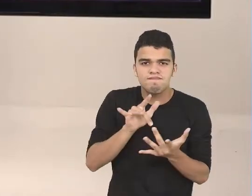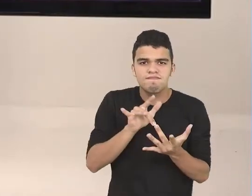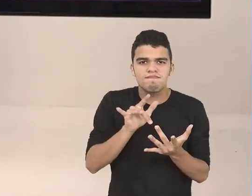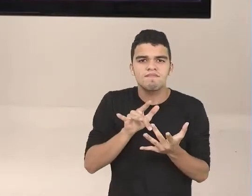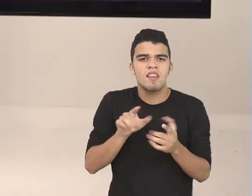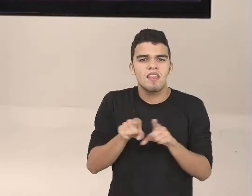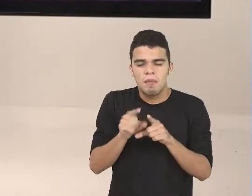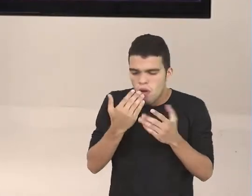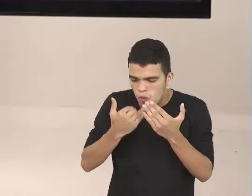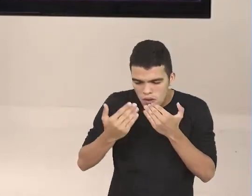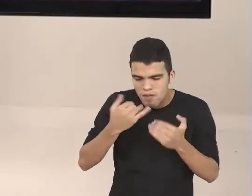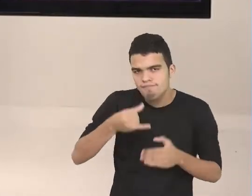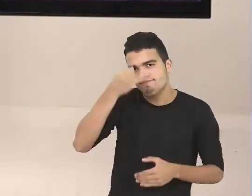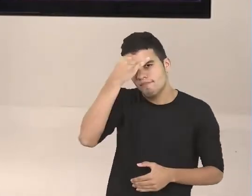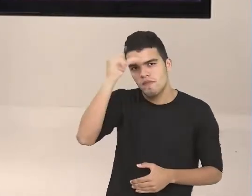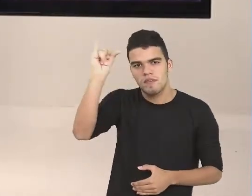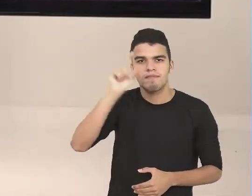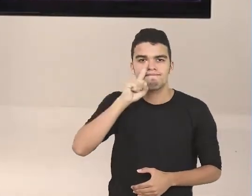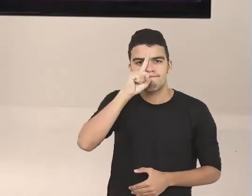selvagem, tudo bem?